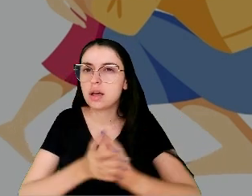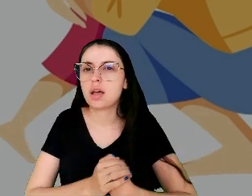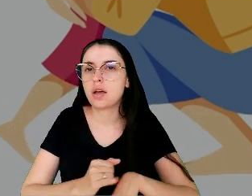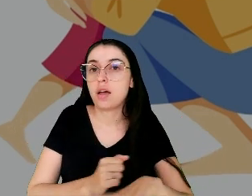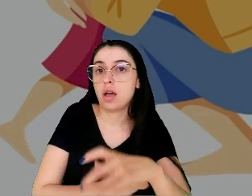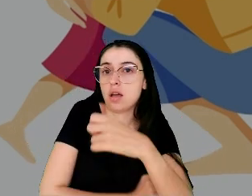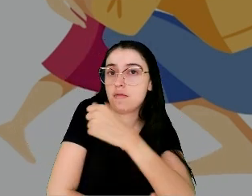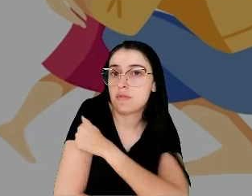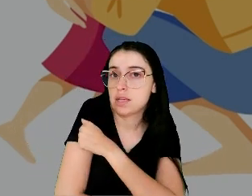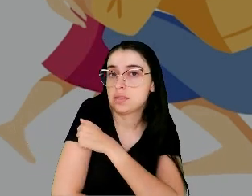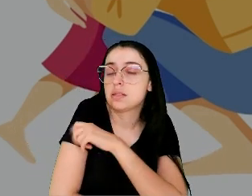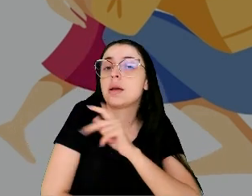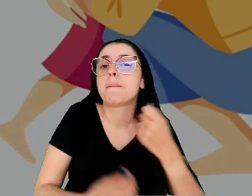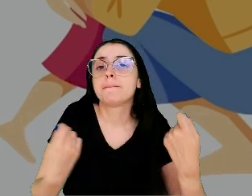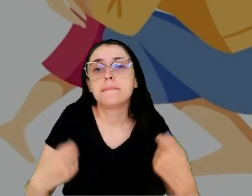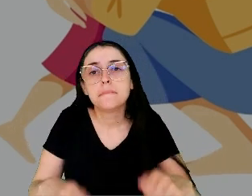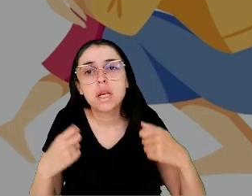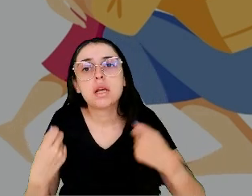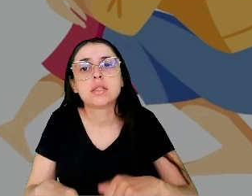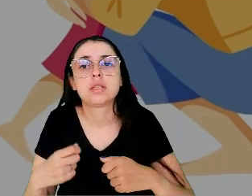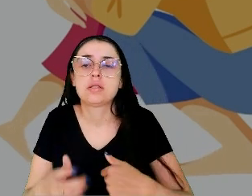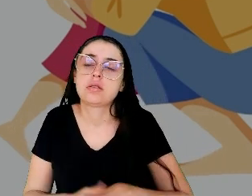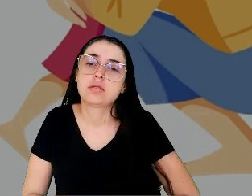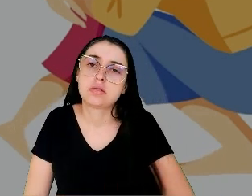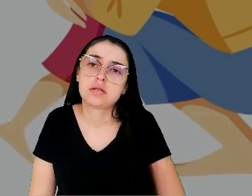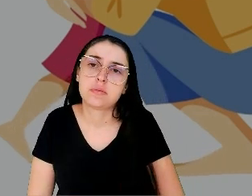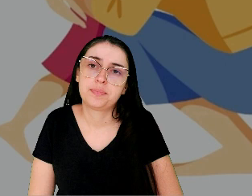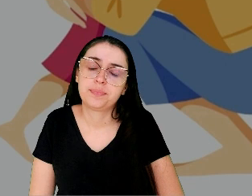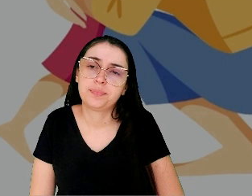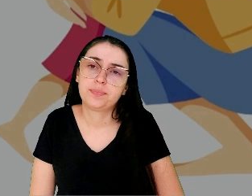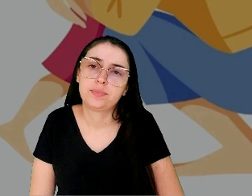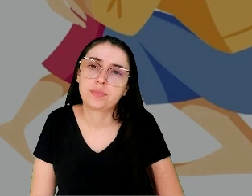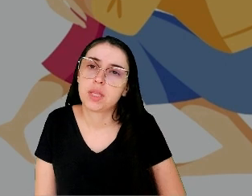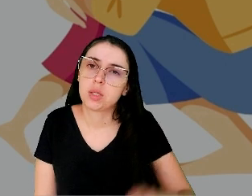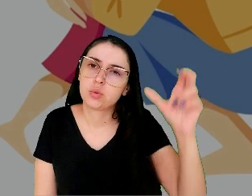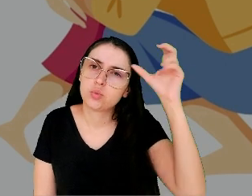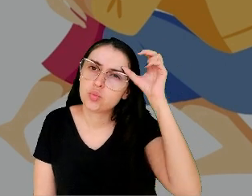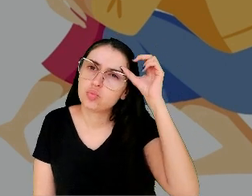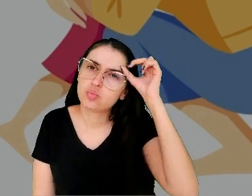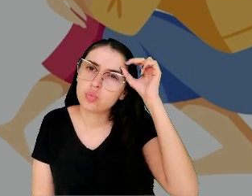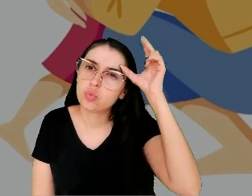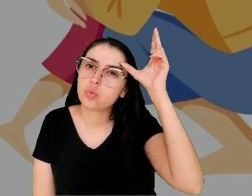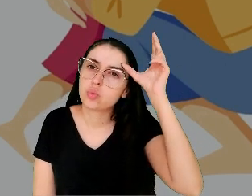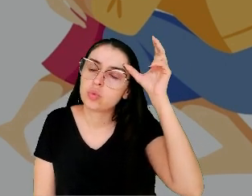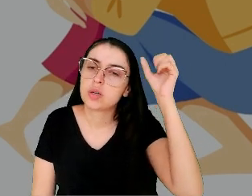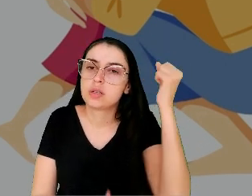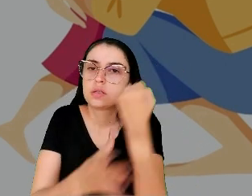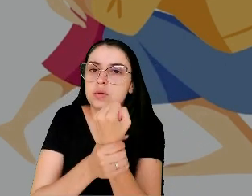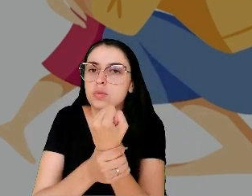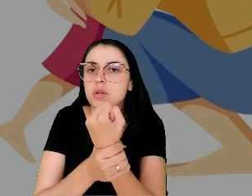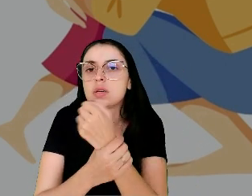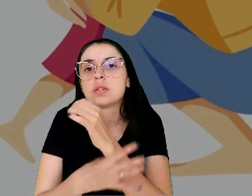que precisamos. E essa cultura da segurança